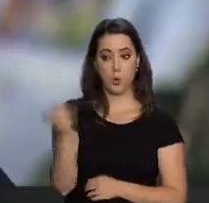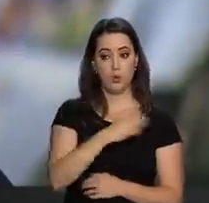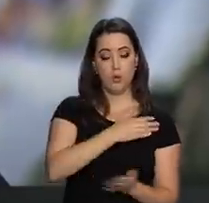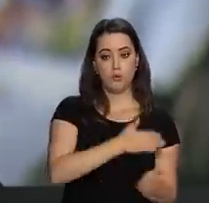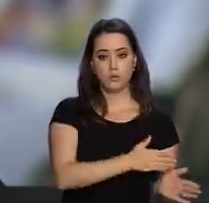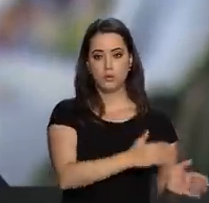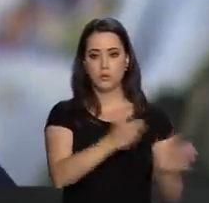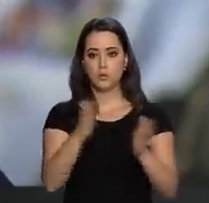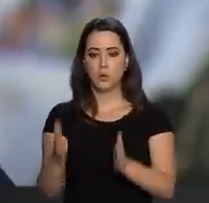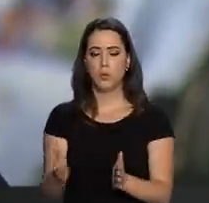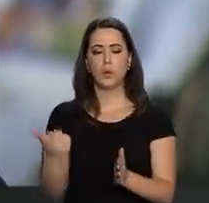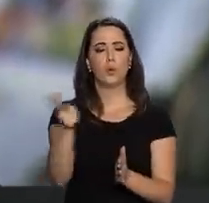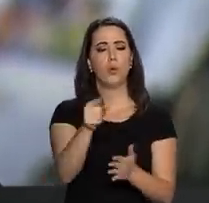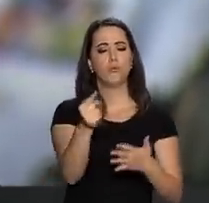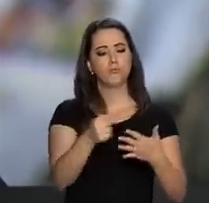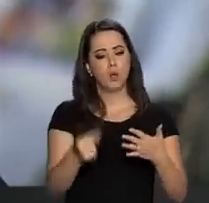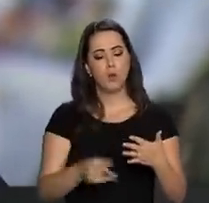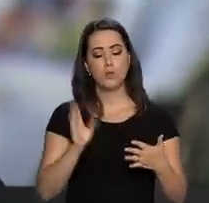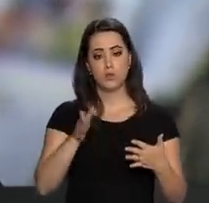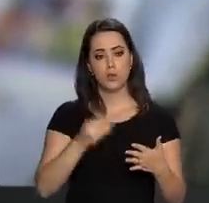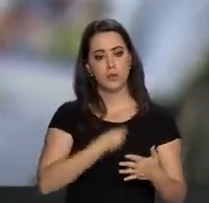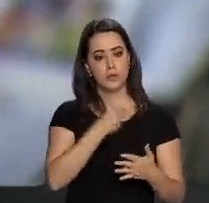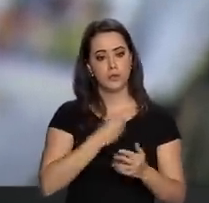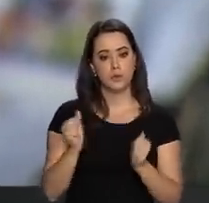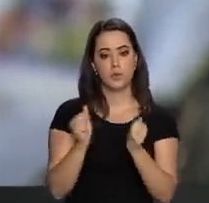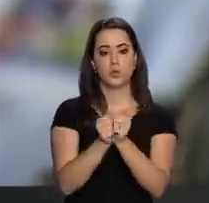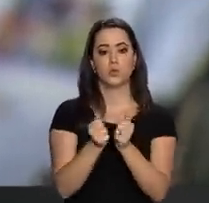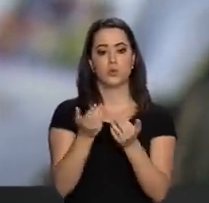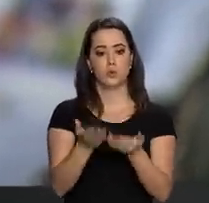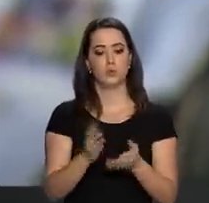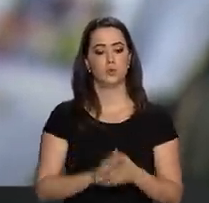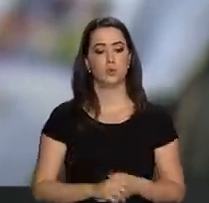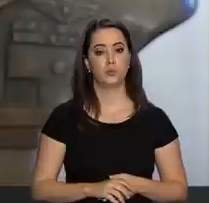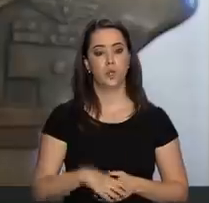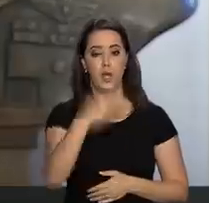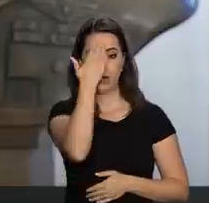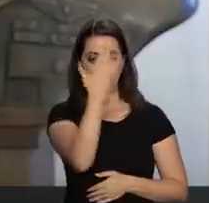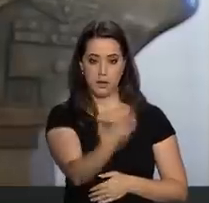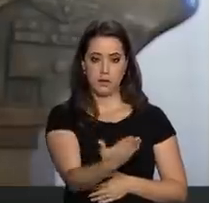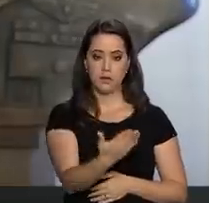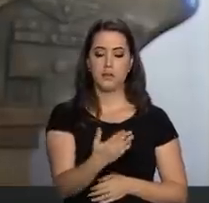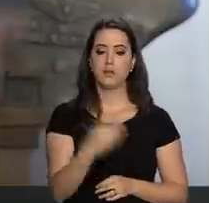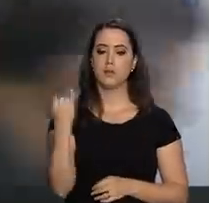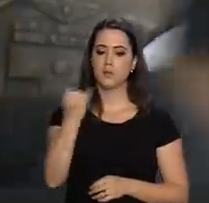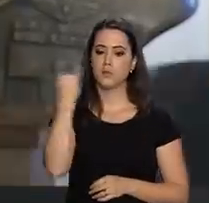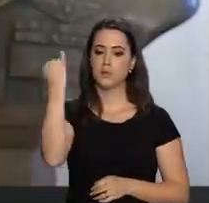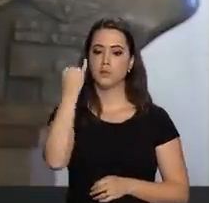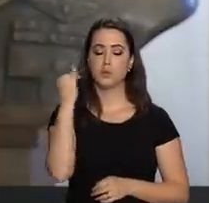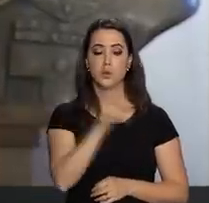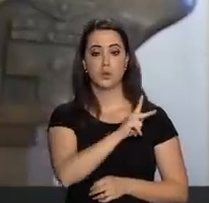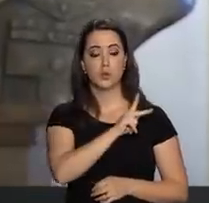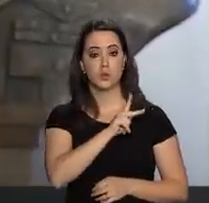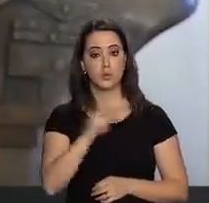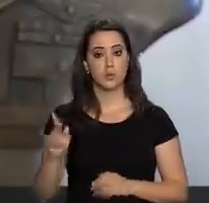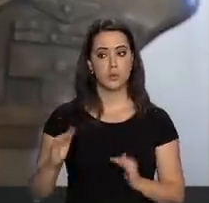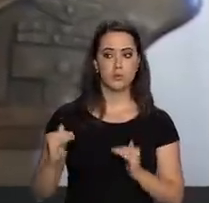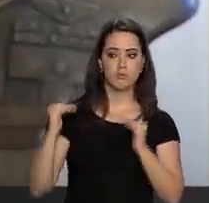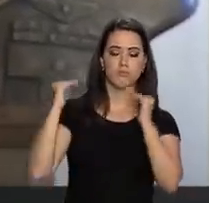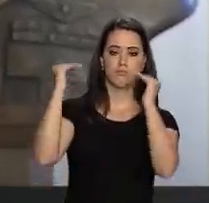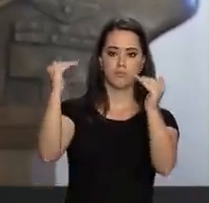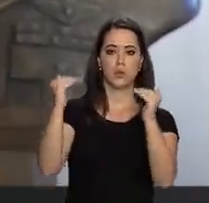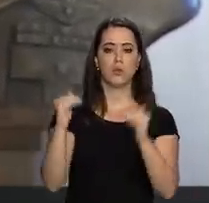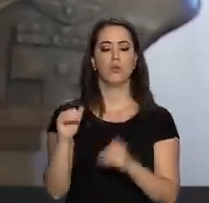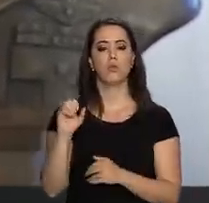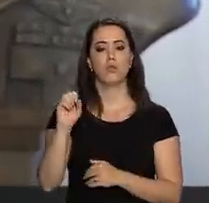como tantas outras que já vivemos juntos. Agradeço a deferência do senhor presidente da Suprema